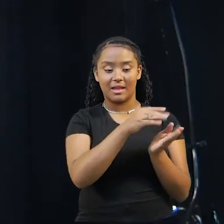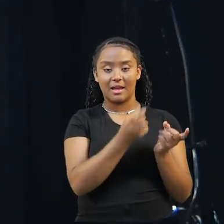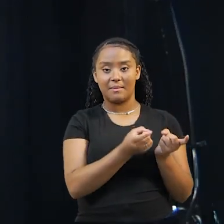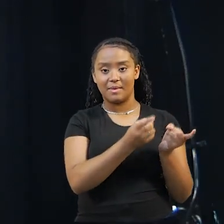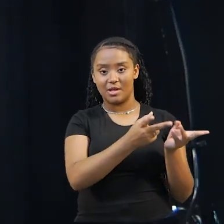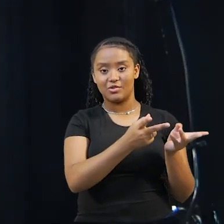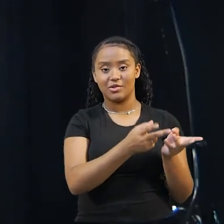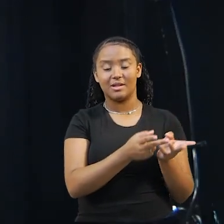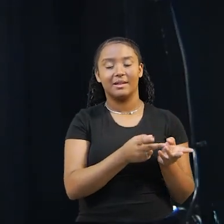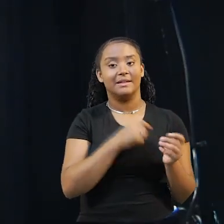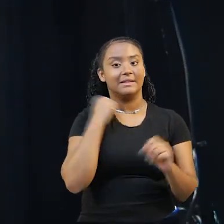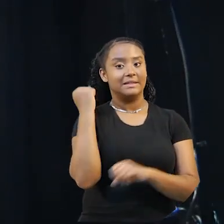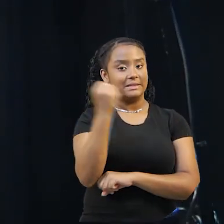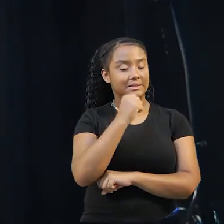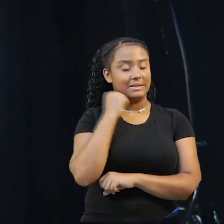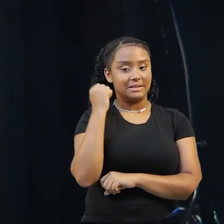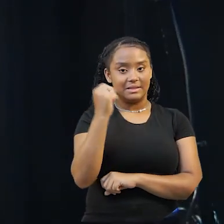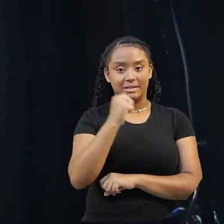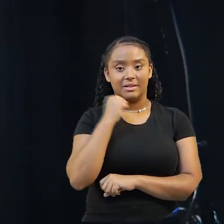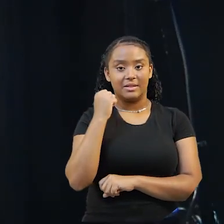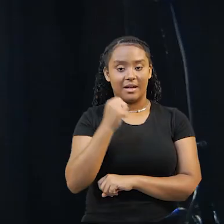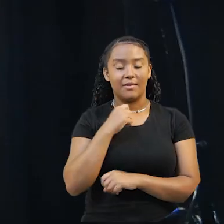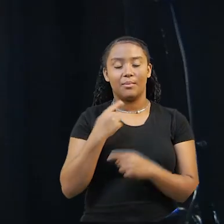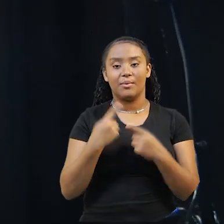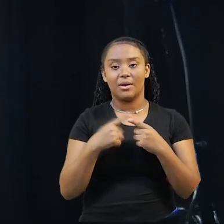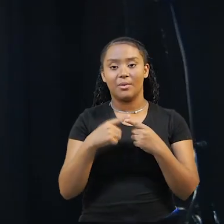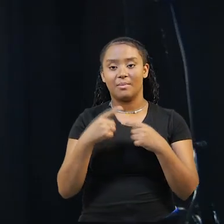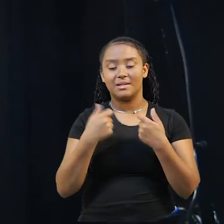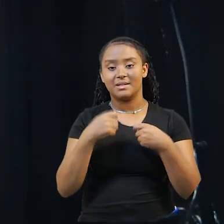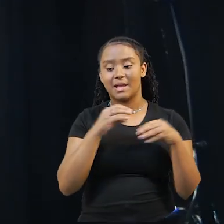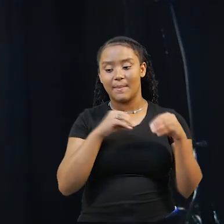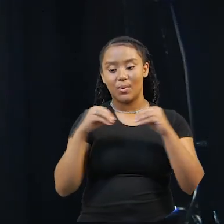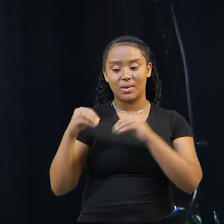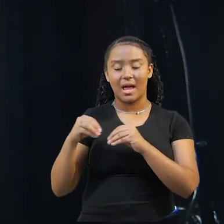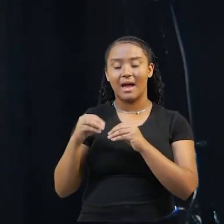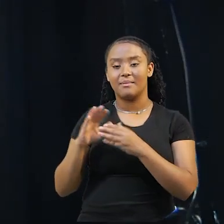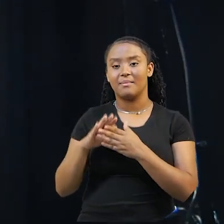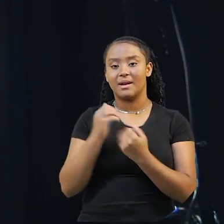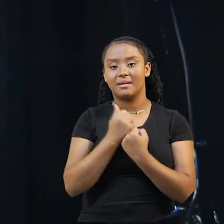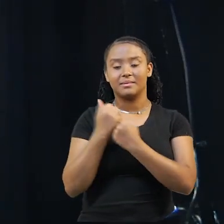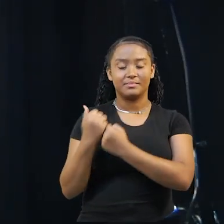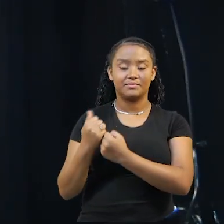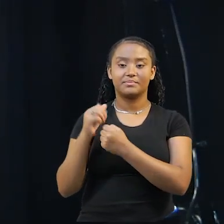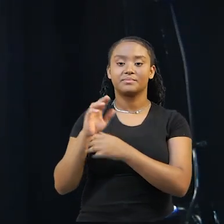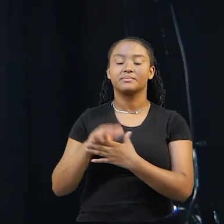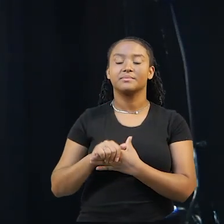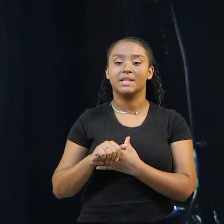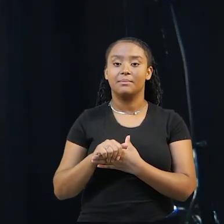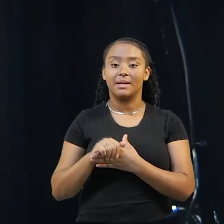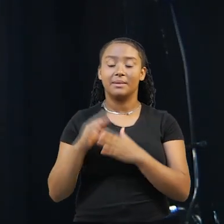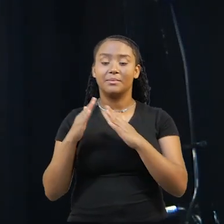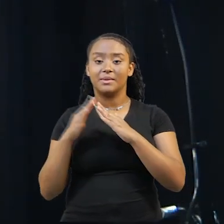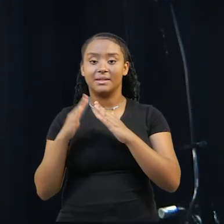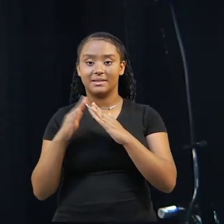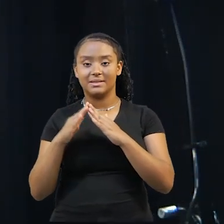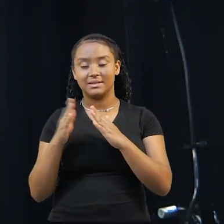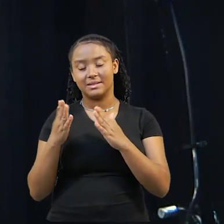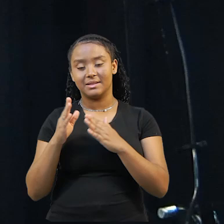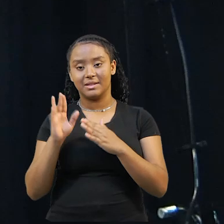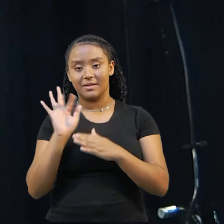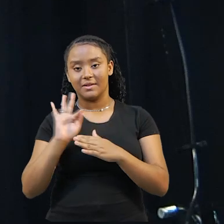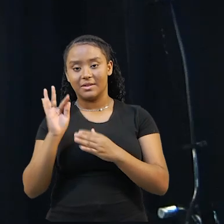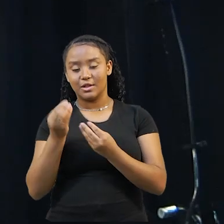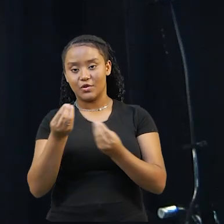ainda mais. Então, eu fui morar no alojamento e aí eu não tinha despesa nenhuma, né? E eu tinha bolsa de iniciação científica,